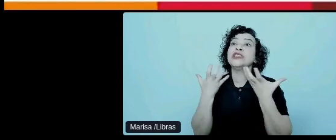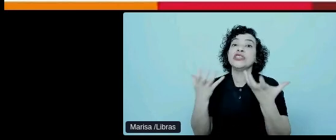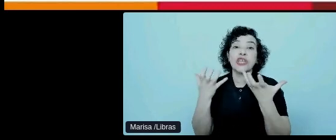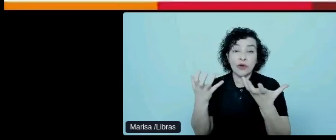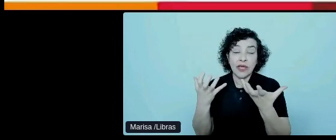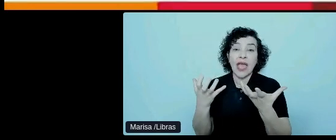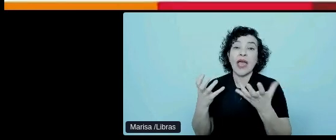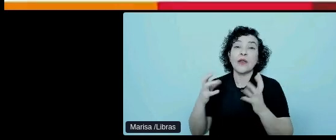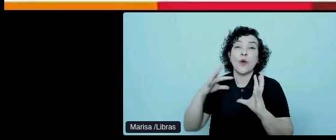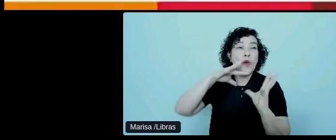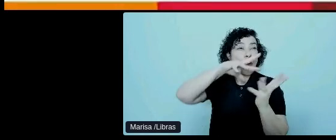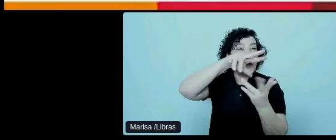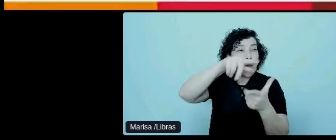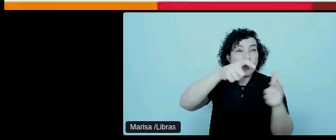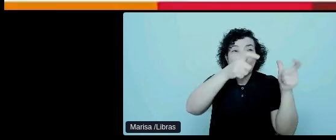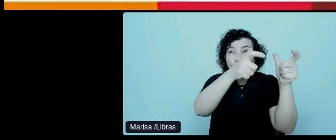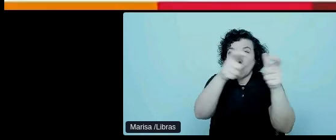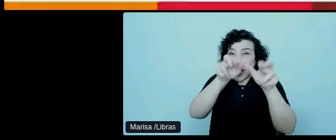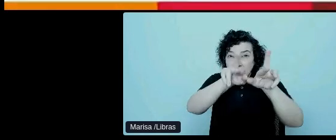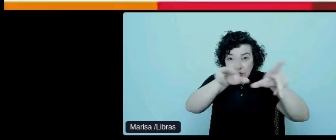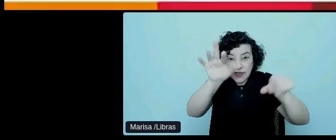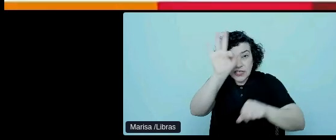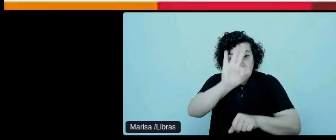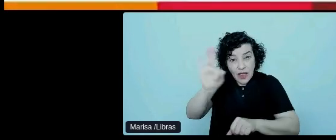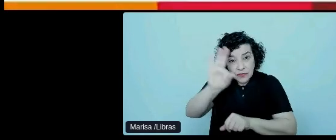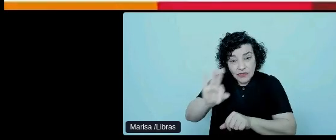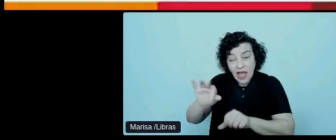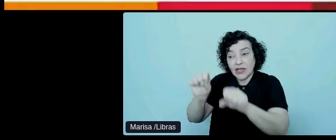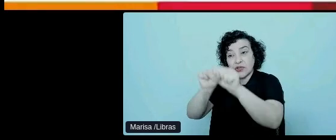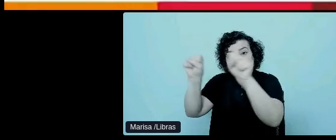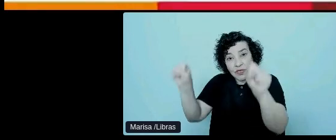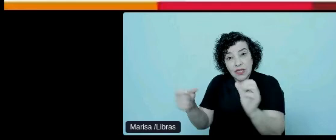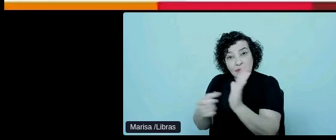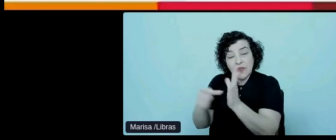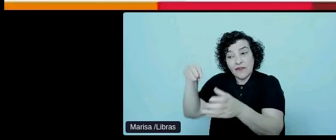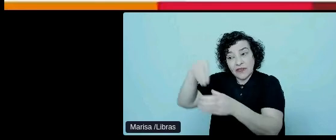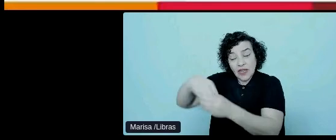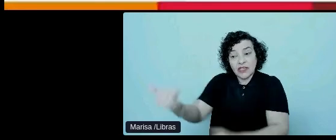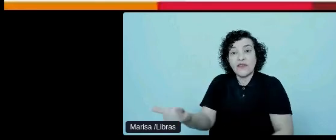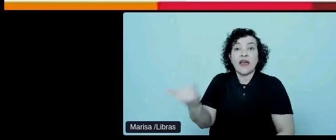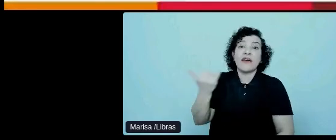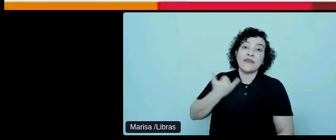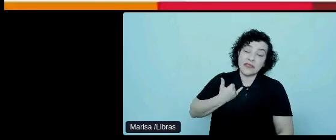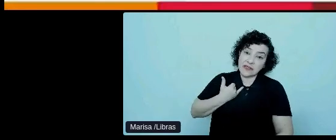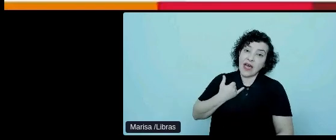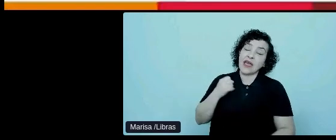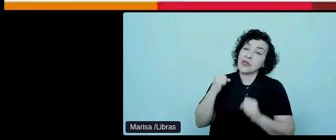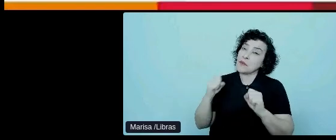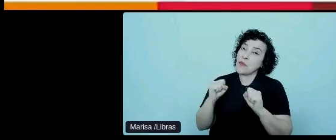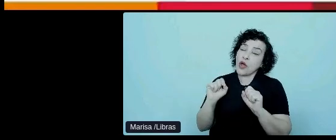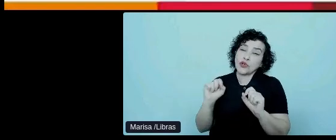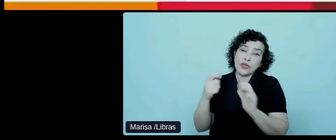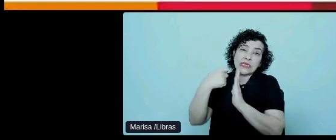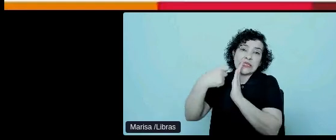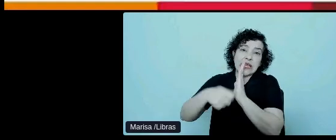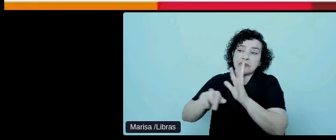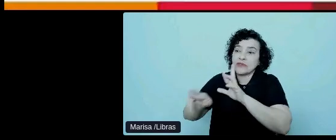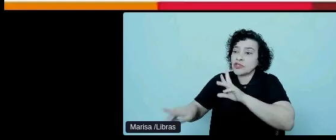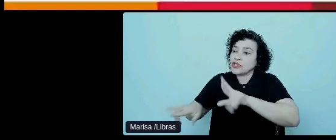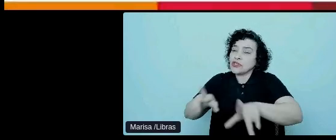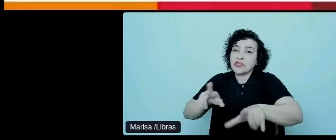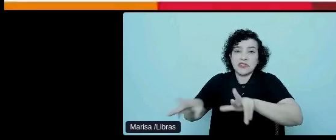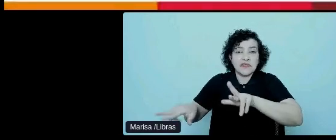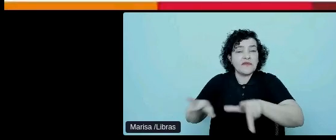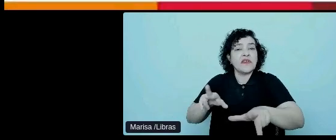imagem, porém eu vou usar um texto alternativo diferente. E tá tudo certo, pode fazer isso.